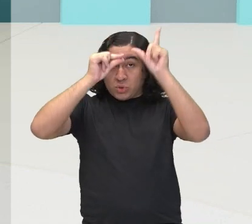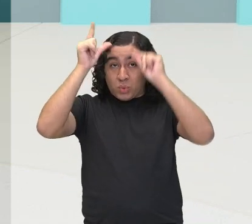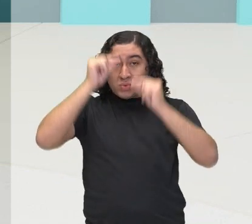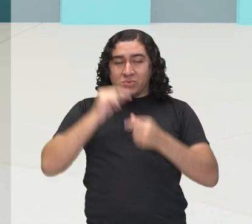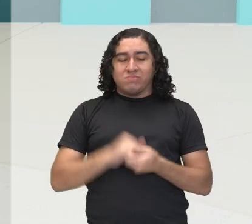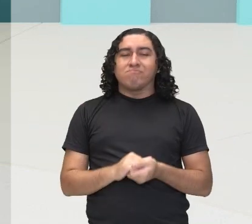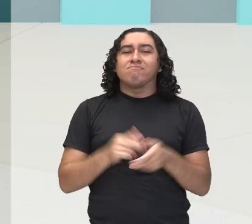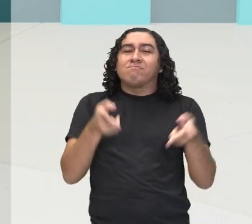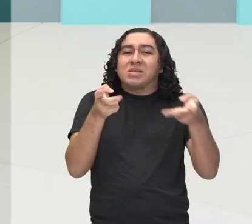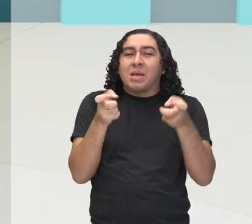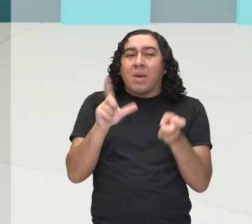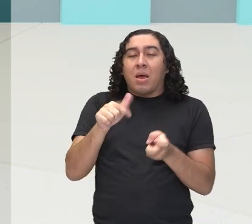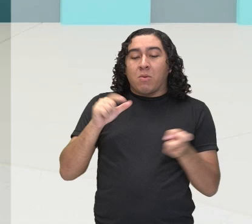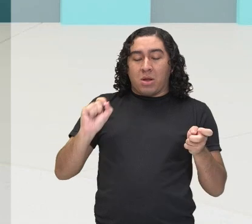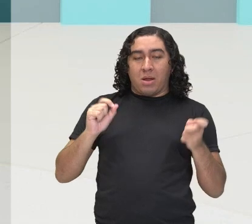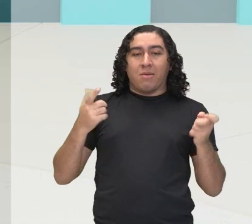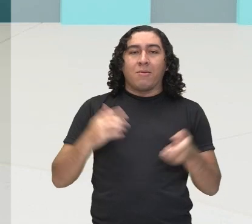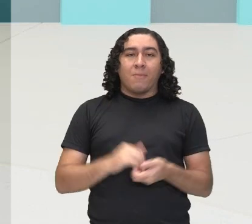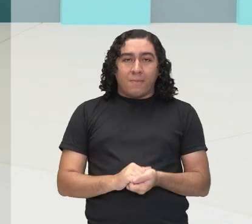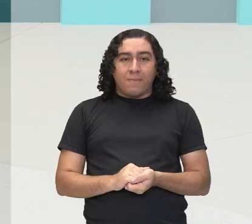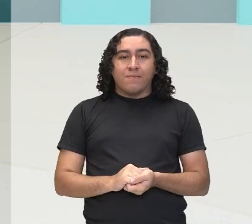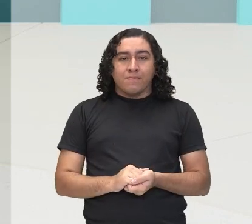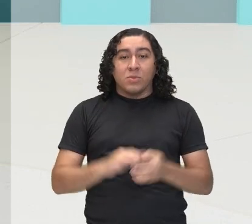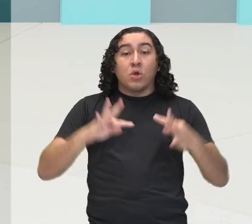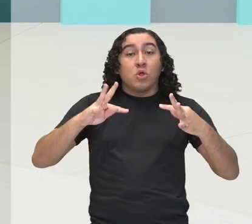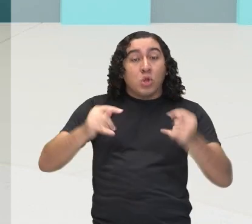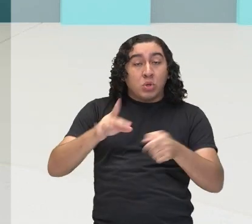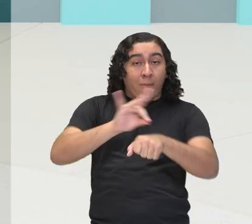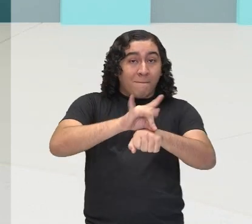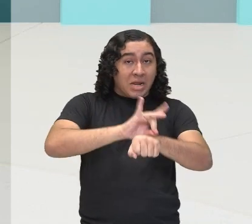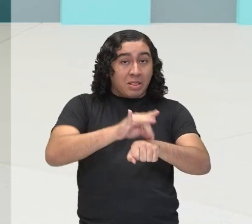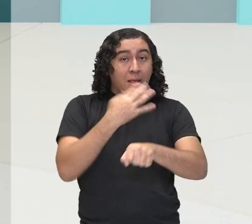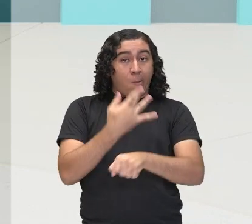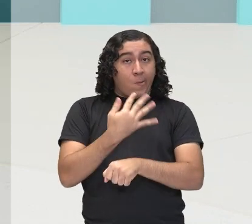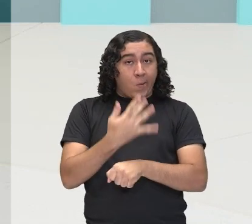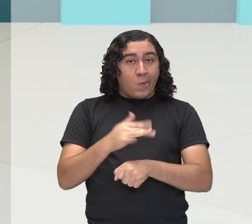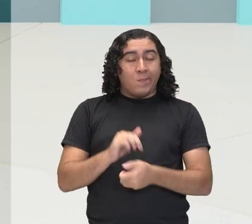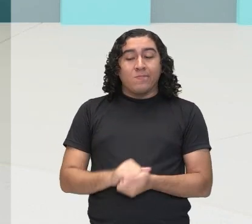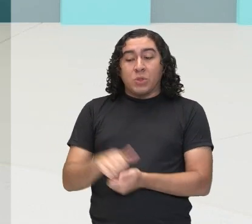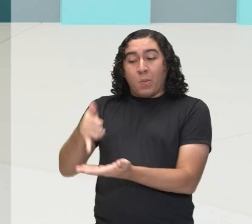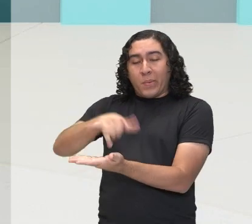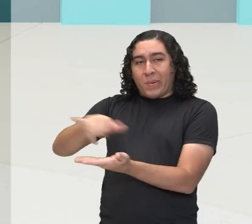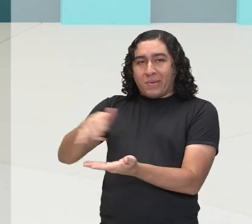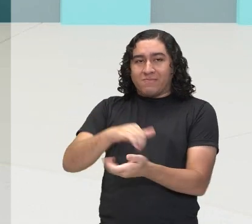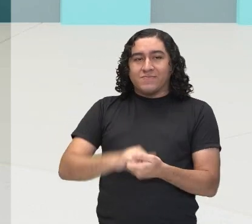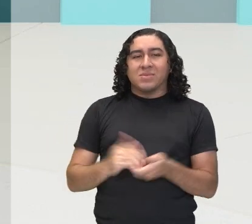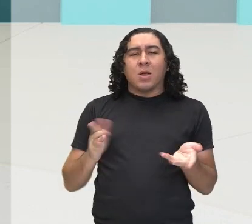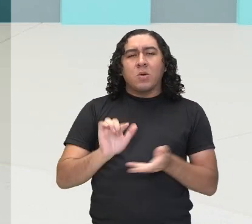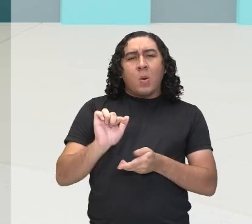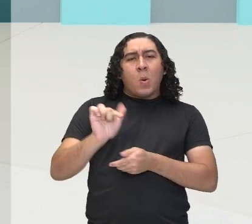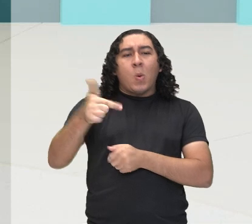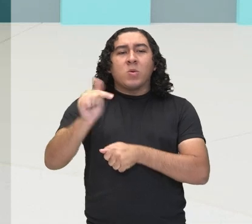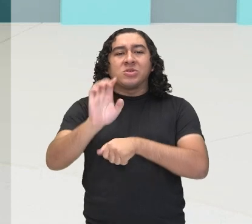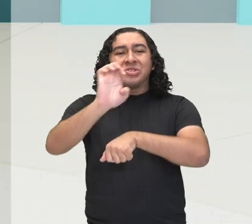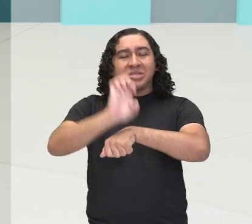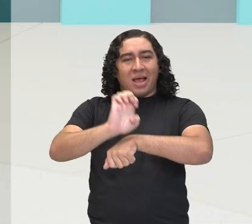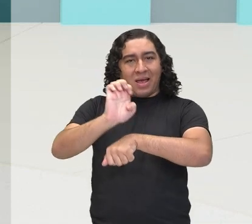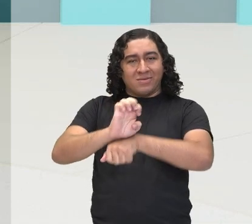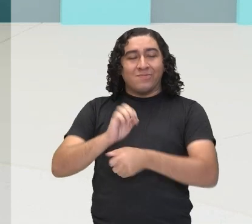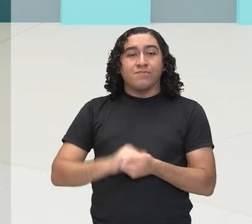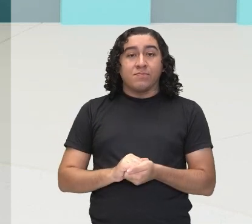caracterização dele, é um boi todo negro. Então, vamos para outro estado, lá